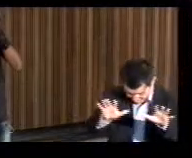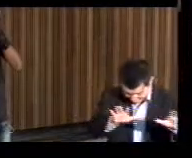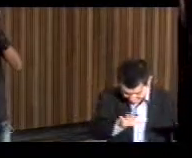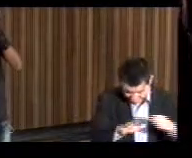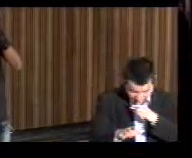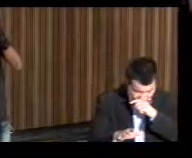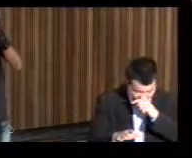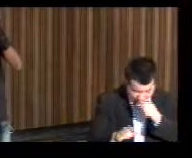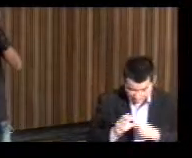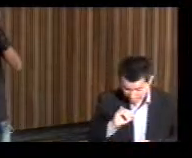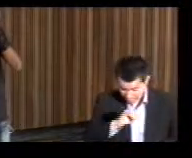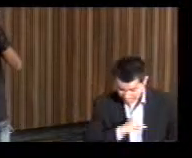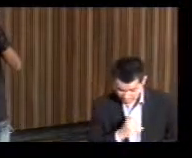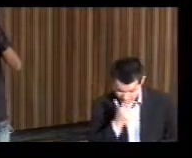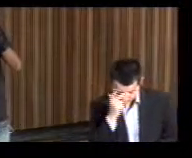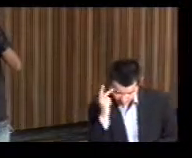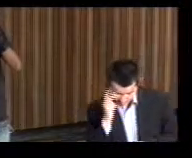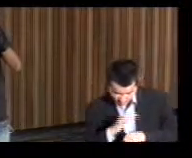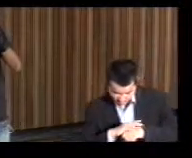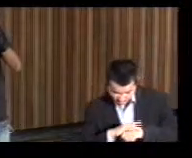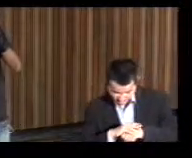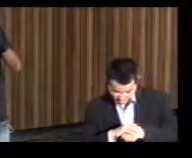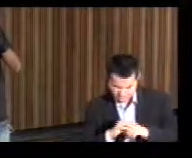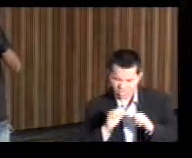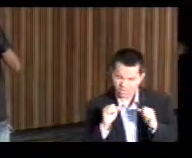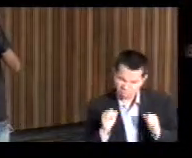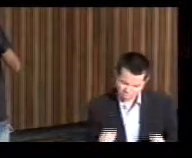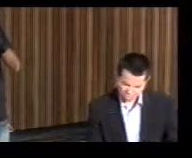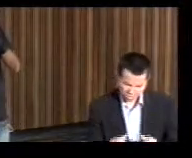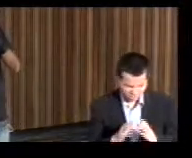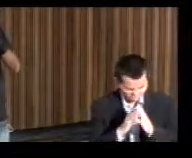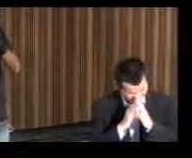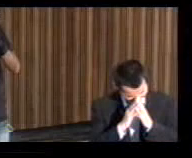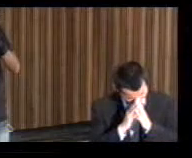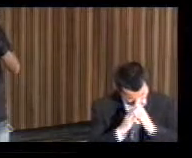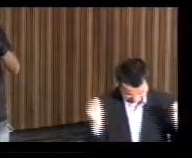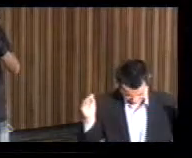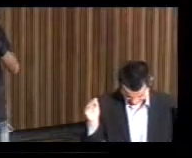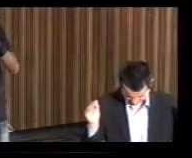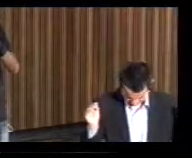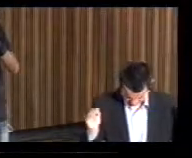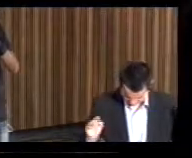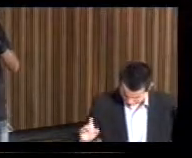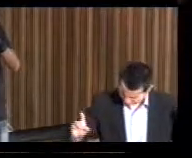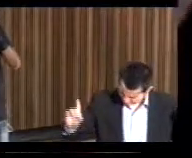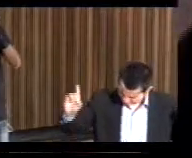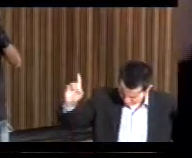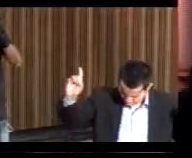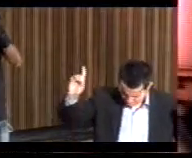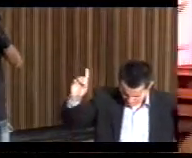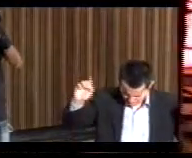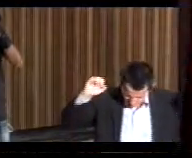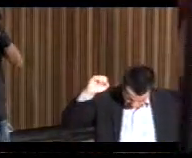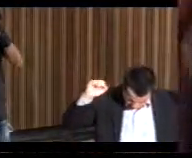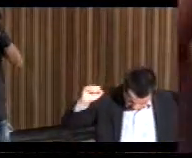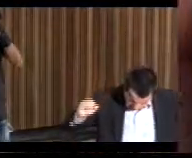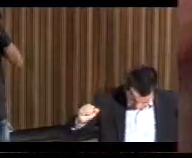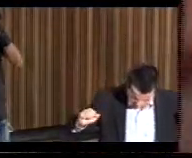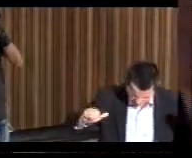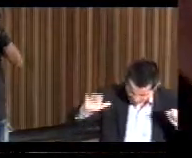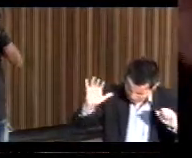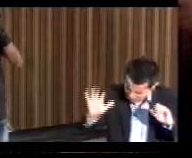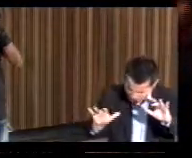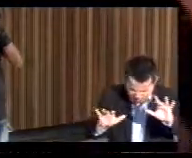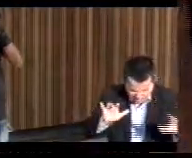estão doentes, Senhor, e precisam ser curados. Tu és o Deus Todo-Poderoso, põe a tua mão de poder agora, e